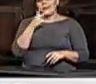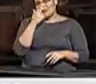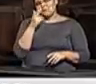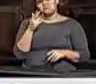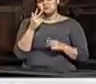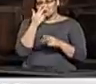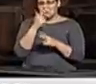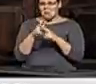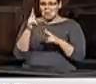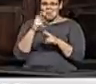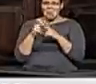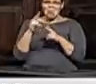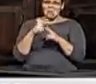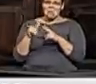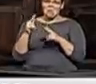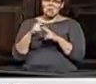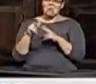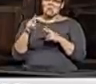cena.